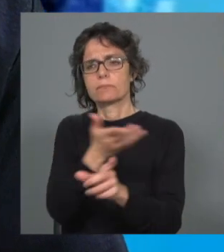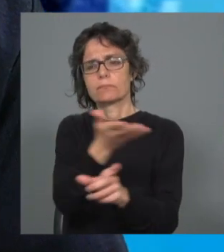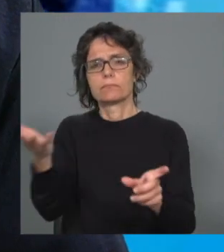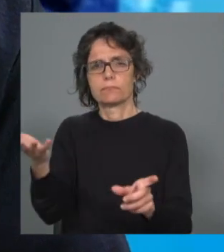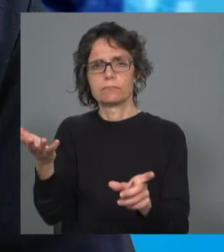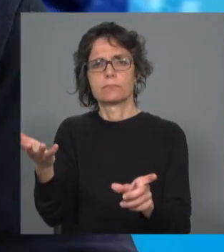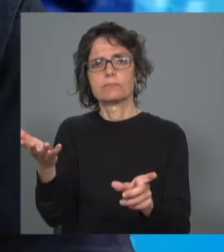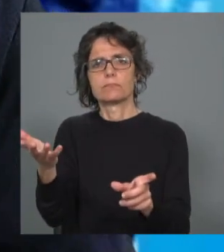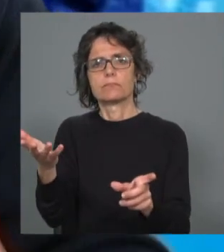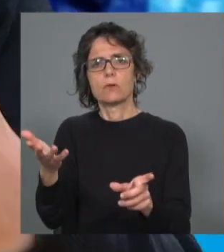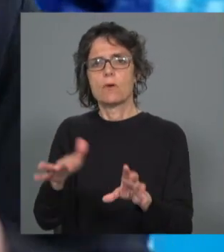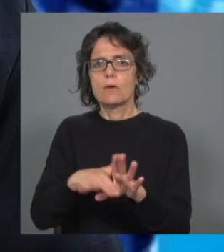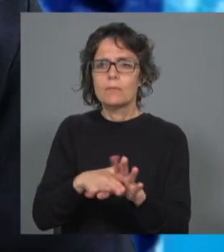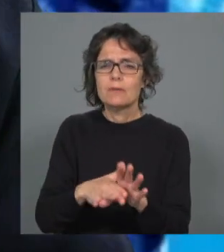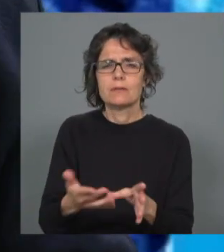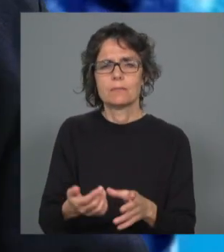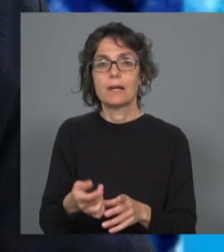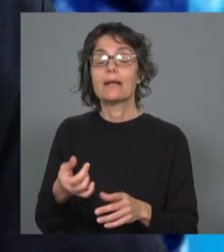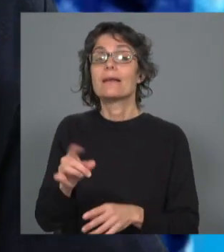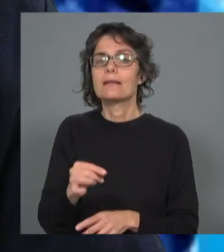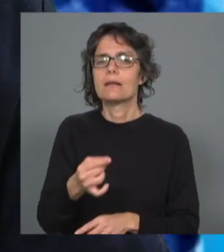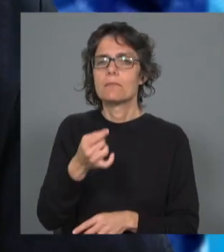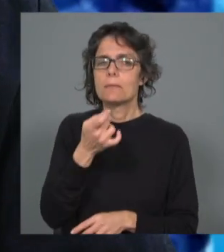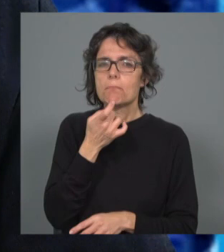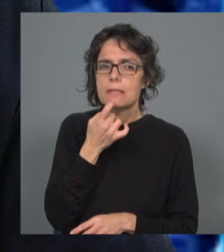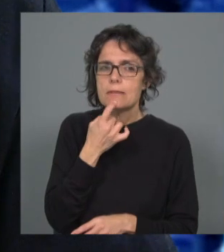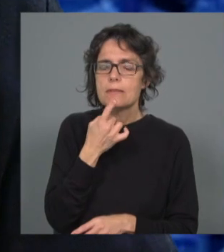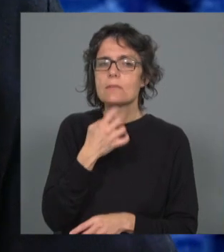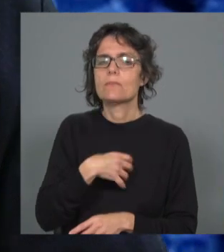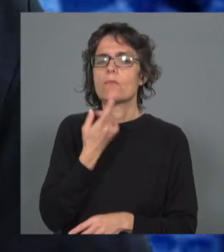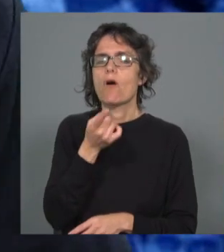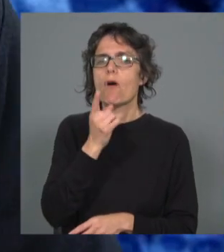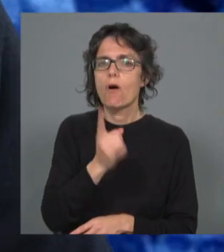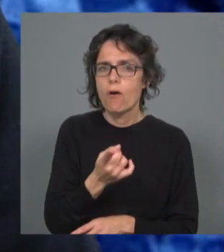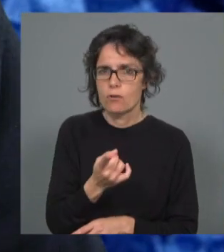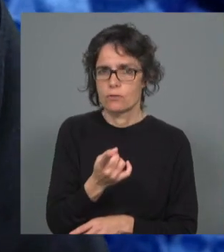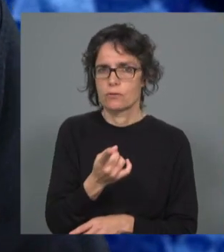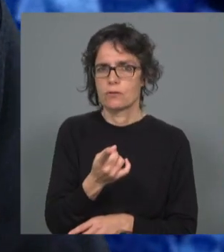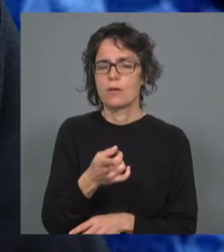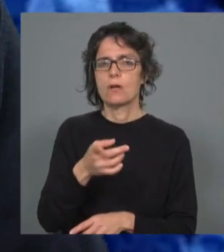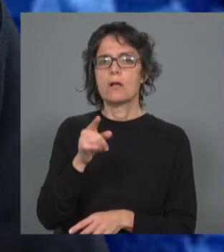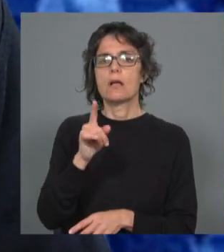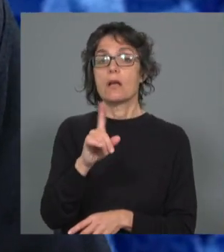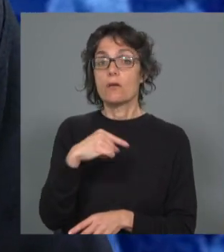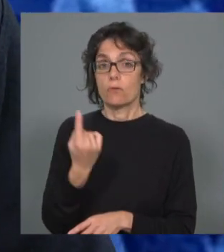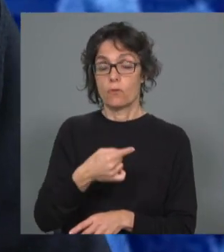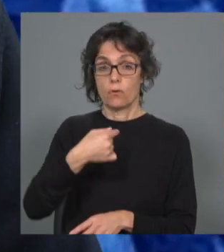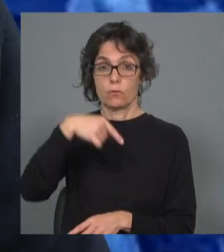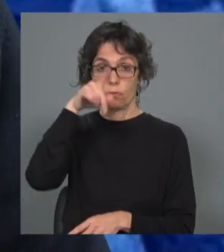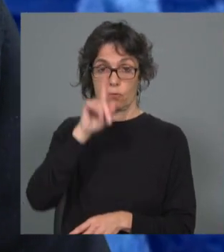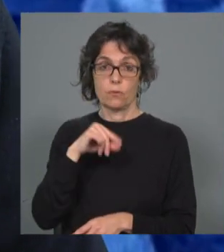não só participem, mas percebam do que estão a participar. E, portanto, para nós, o Dia do